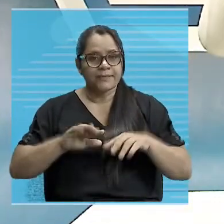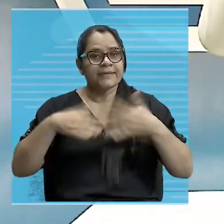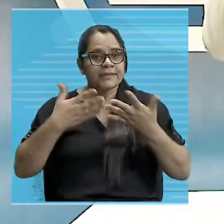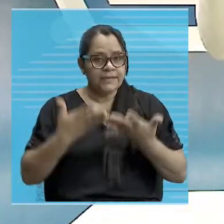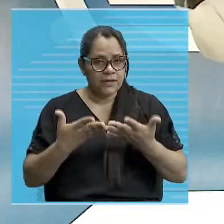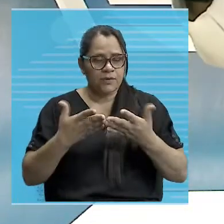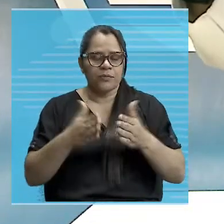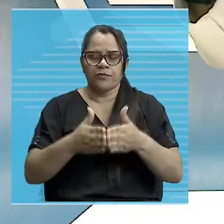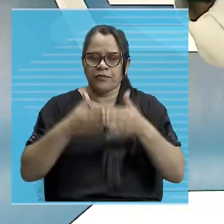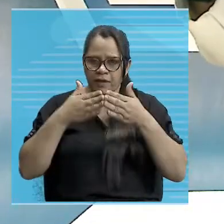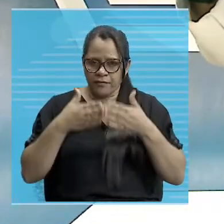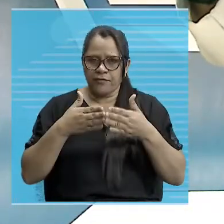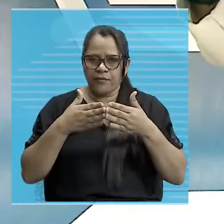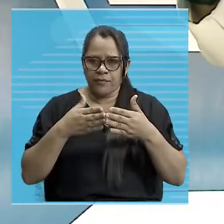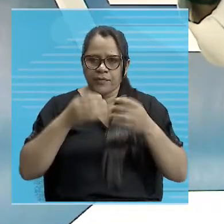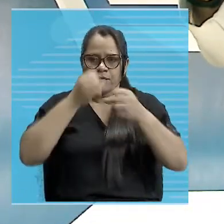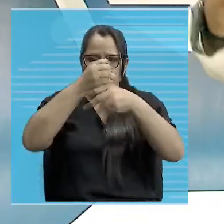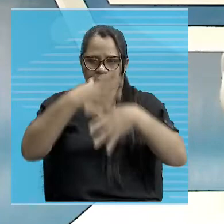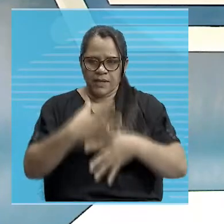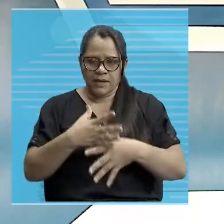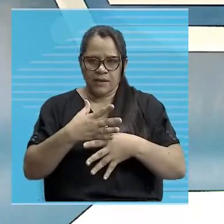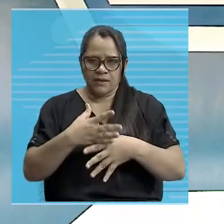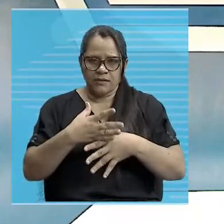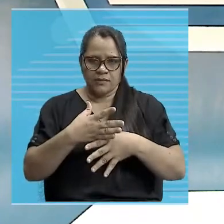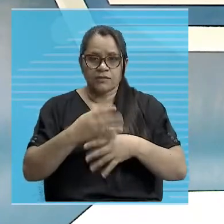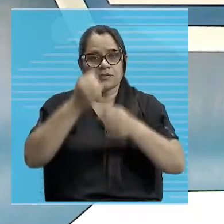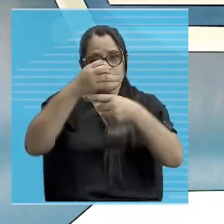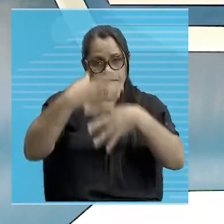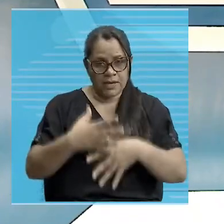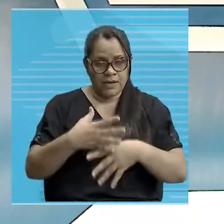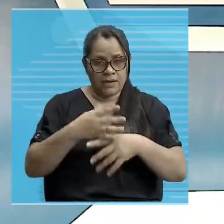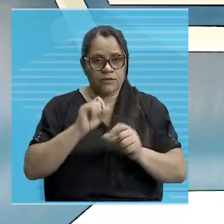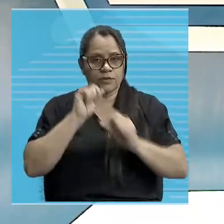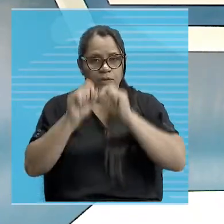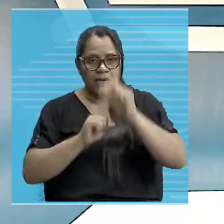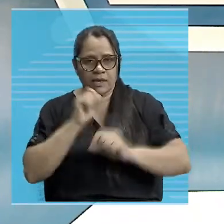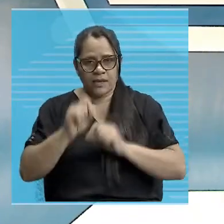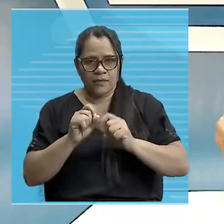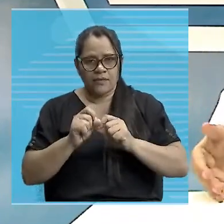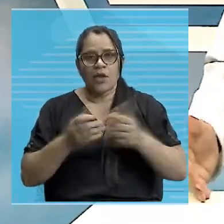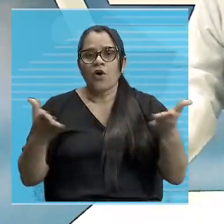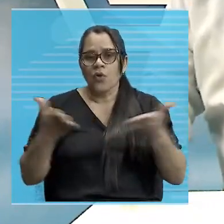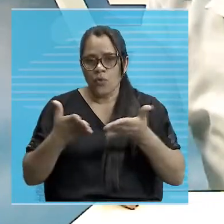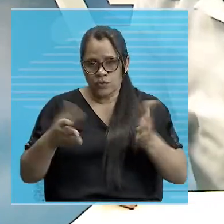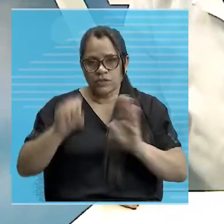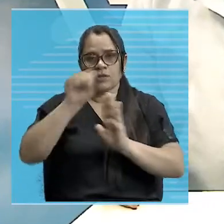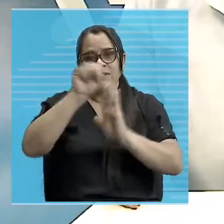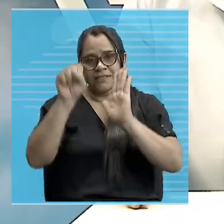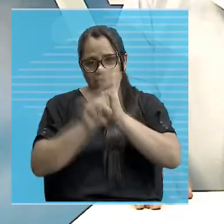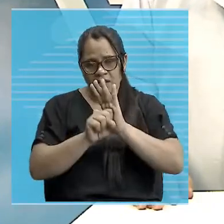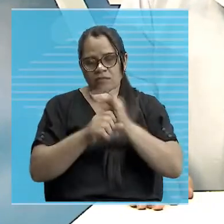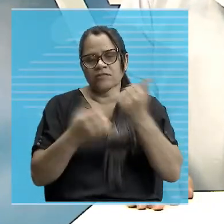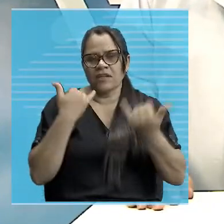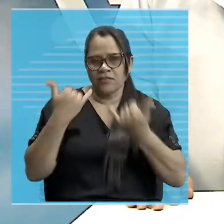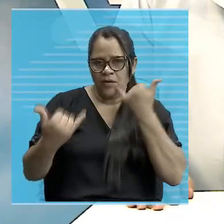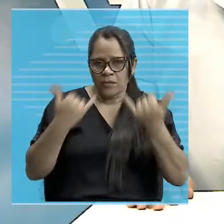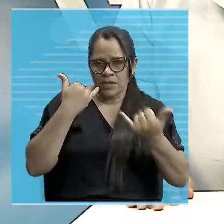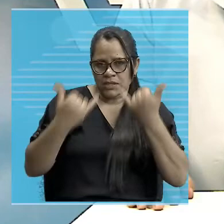Gente, por favor. Nós estamos falando disso. Nós estamos em pleno século da informação.